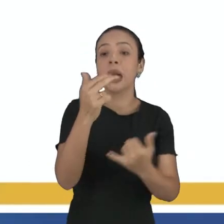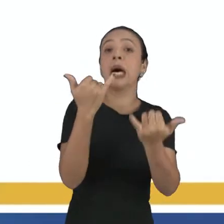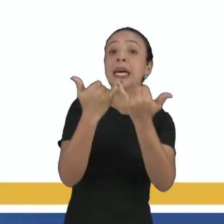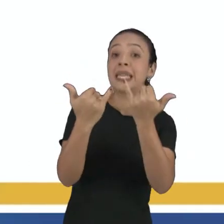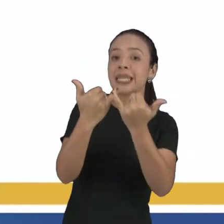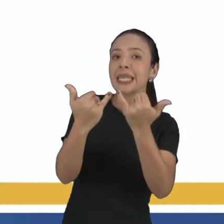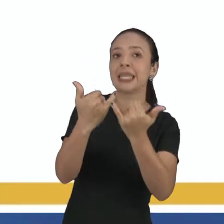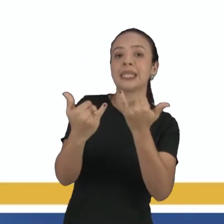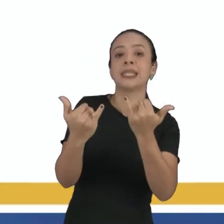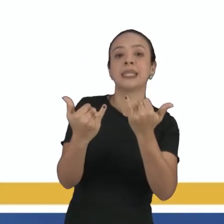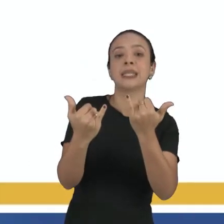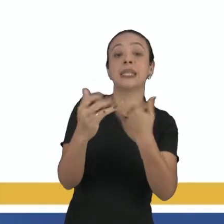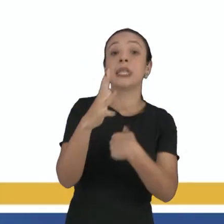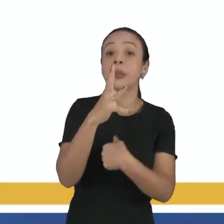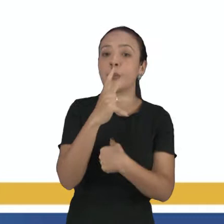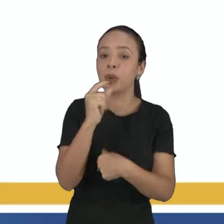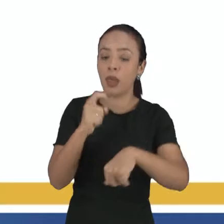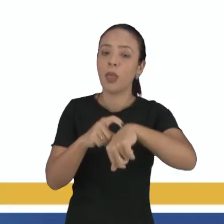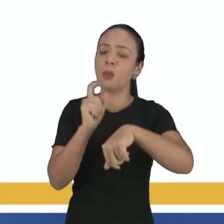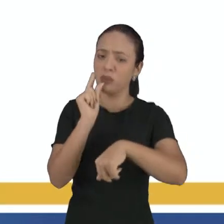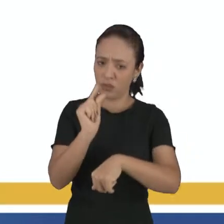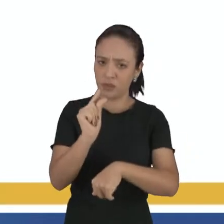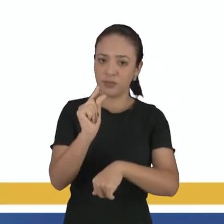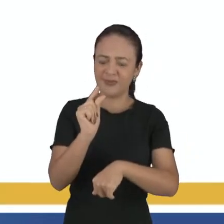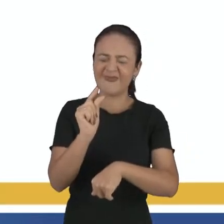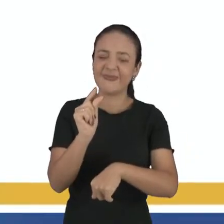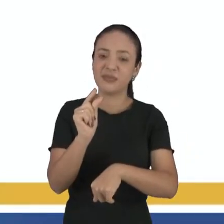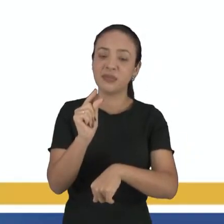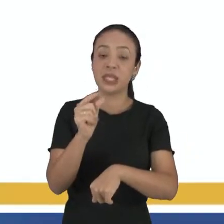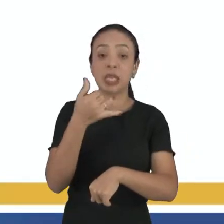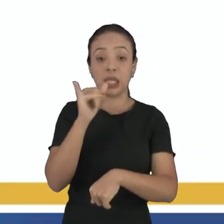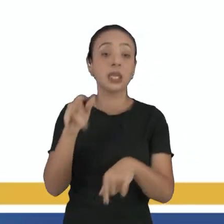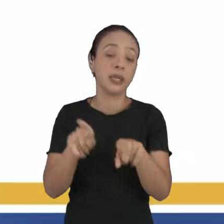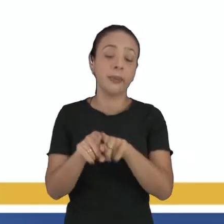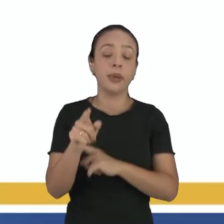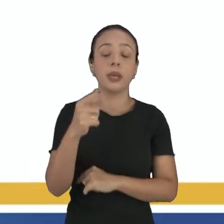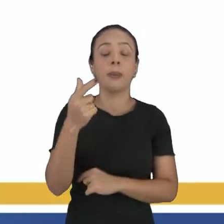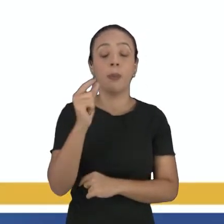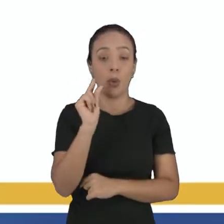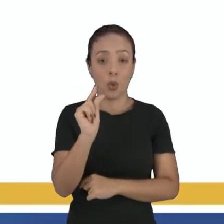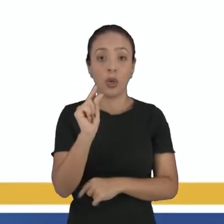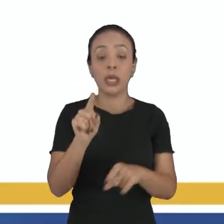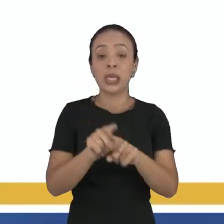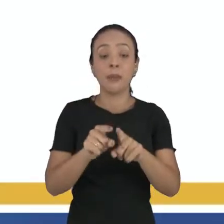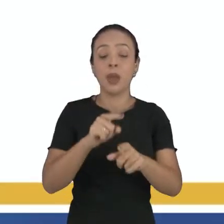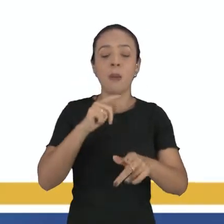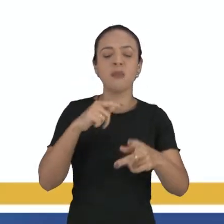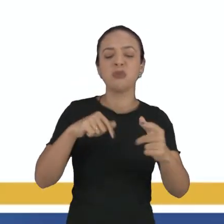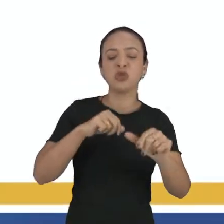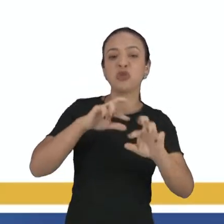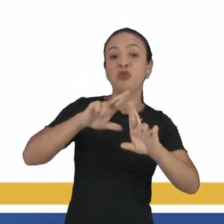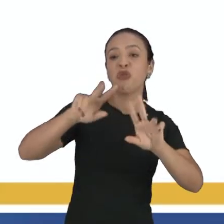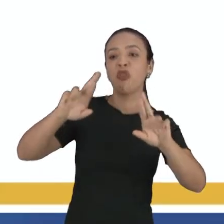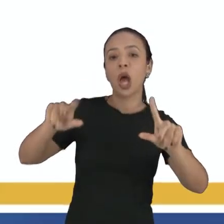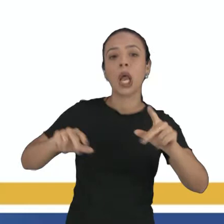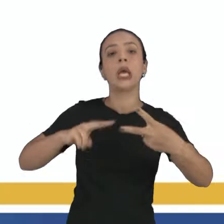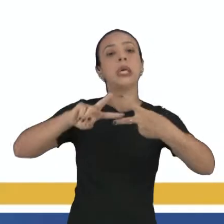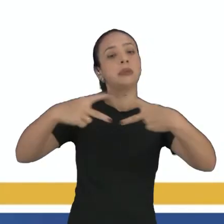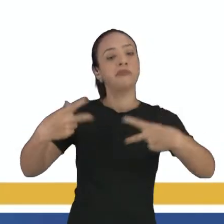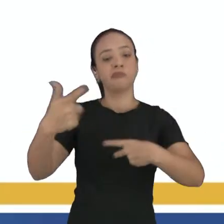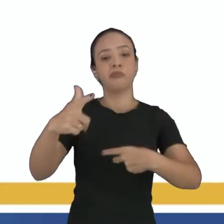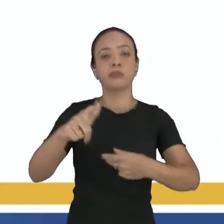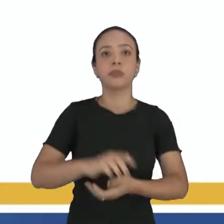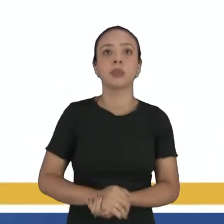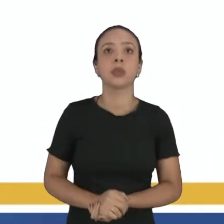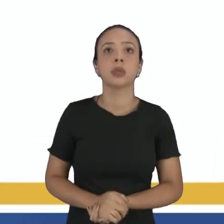si. Demanda menos tempo e energia e não ocorre variabilidade genética. Então, na reprodução assexuada, você